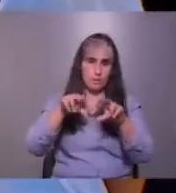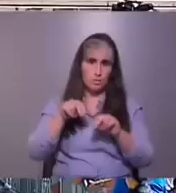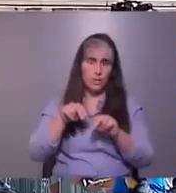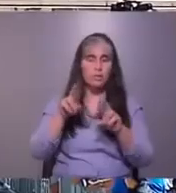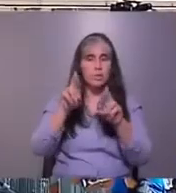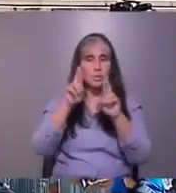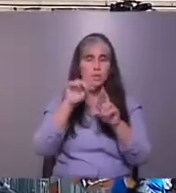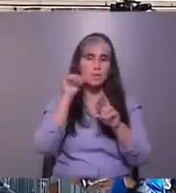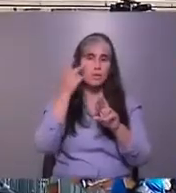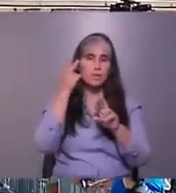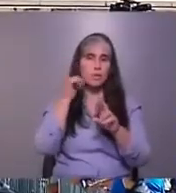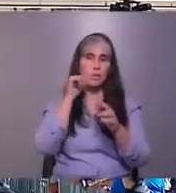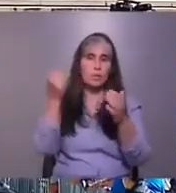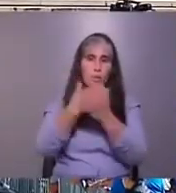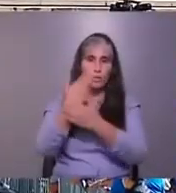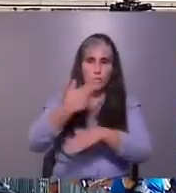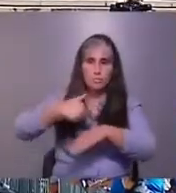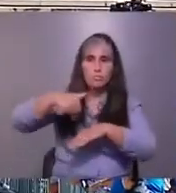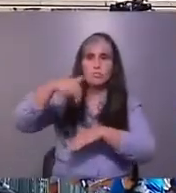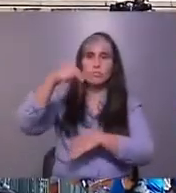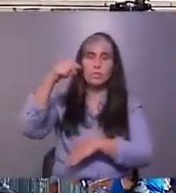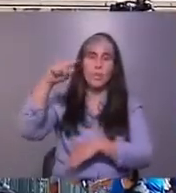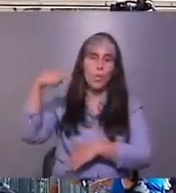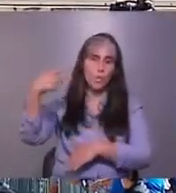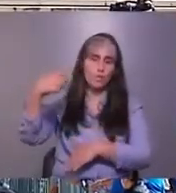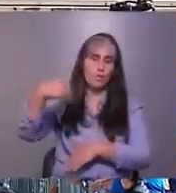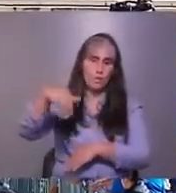a vida do mundo que há de vir. Amém.